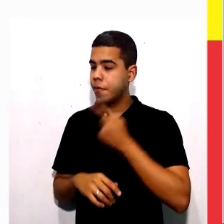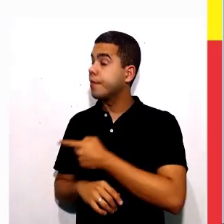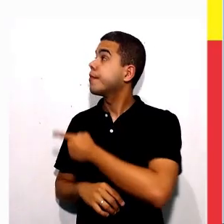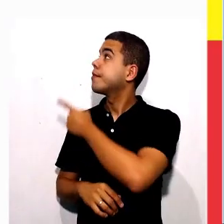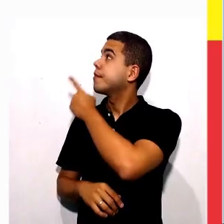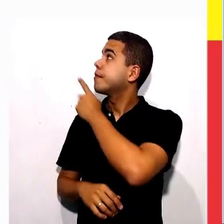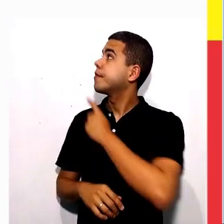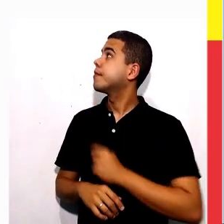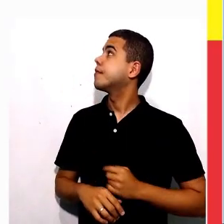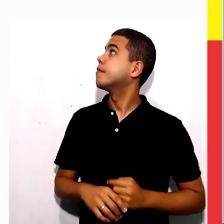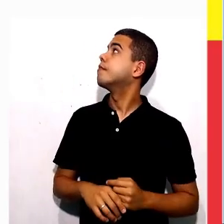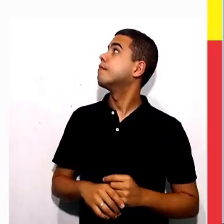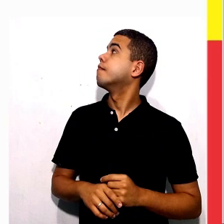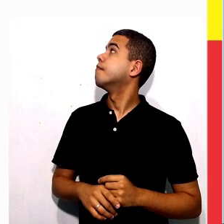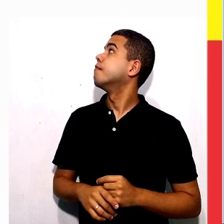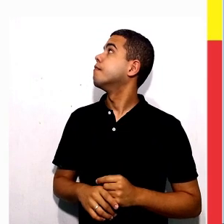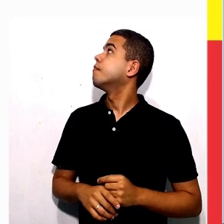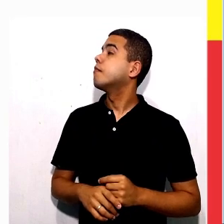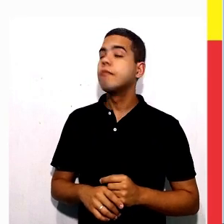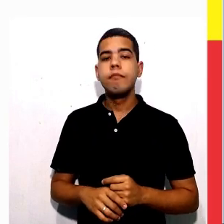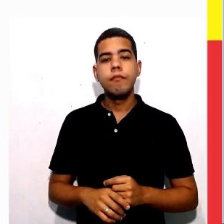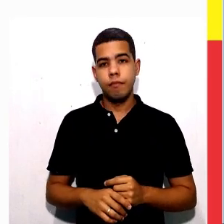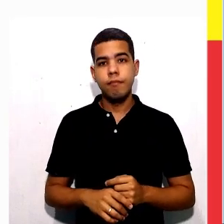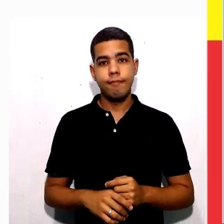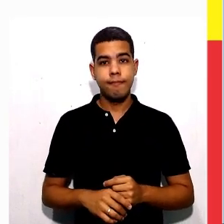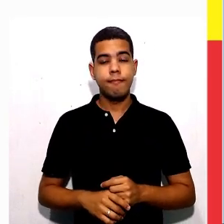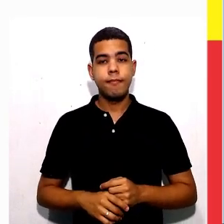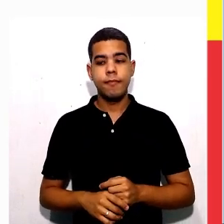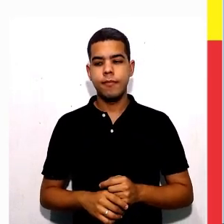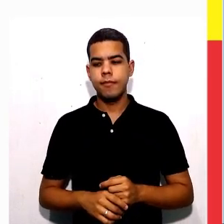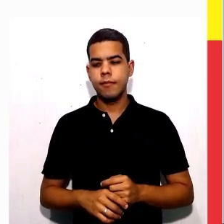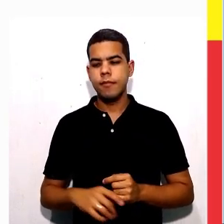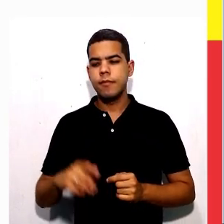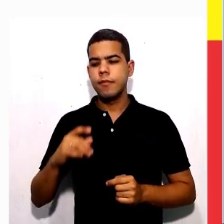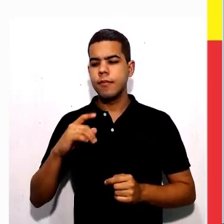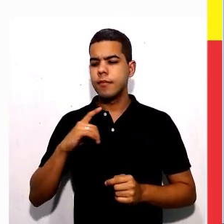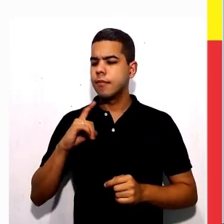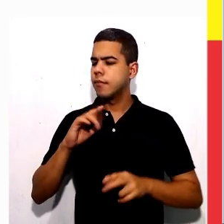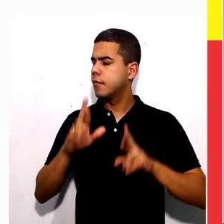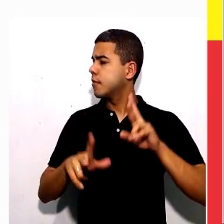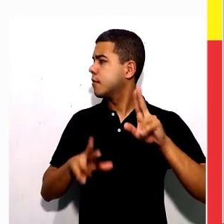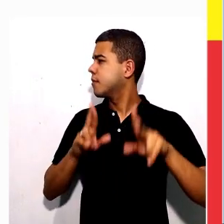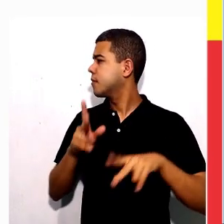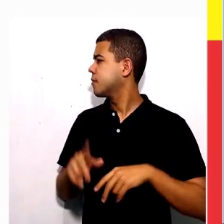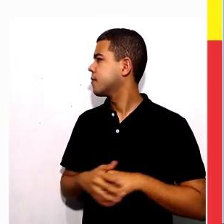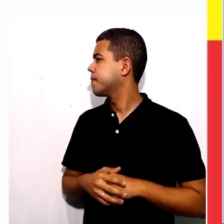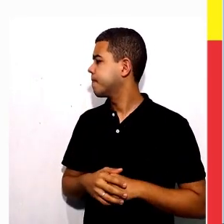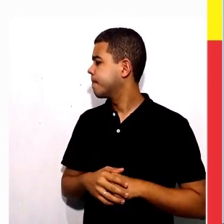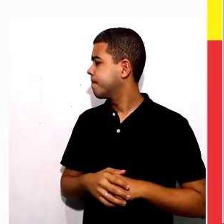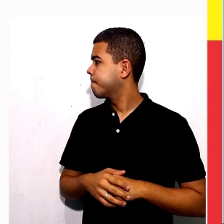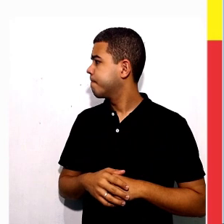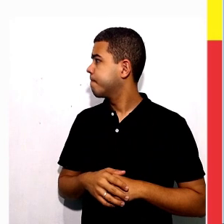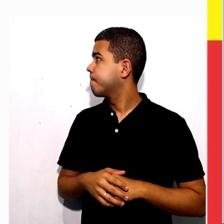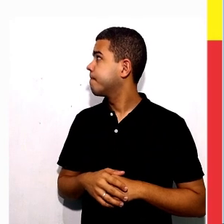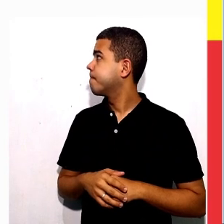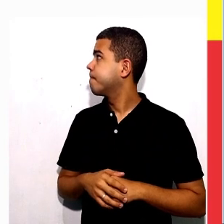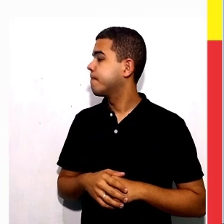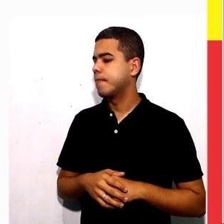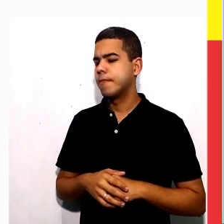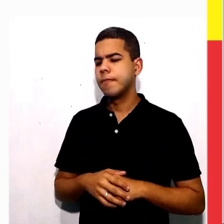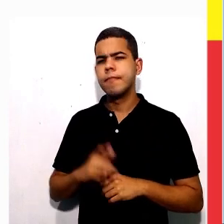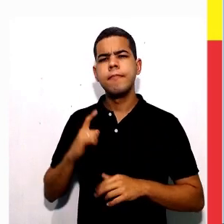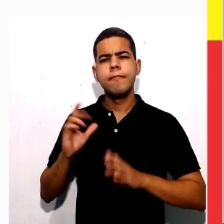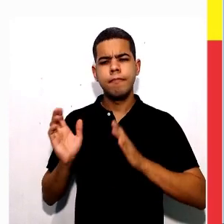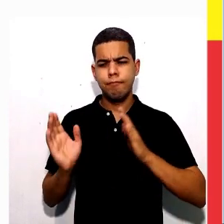vocês essa figura, essa e essa. Consegue entender o